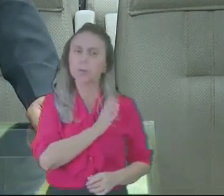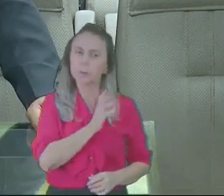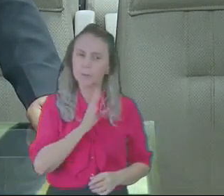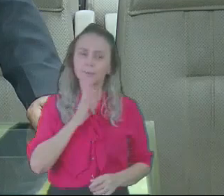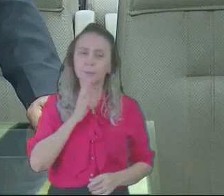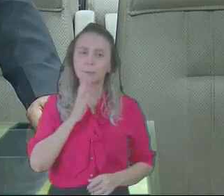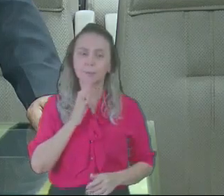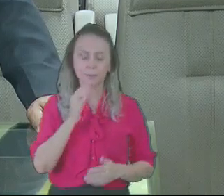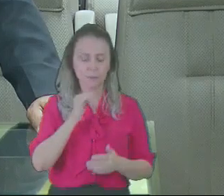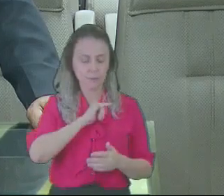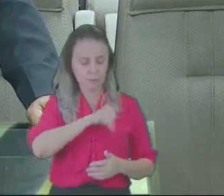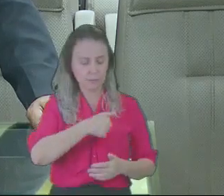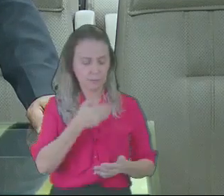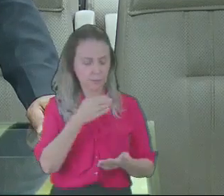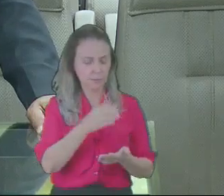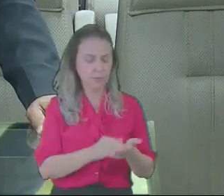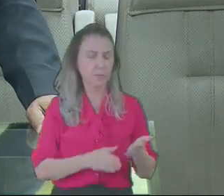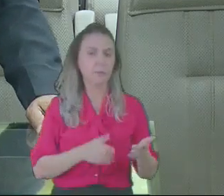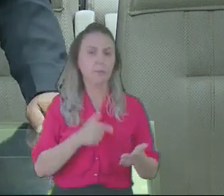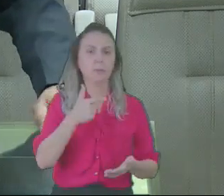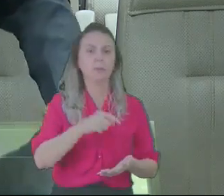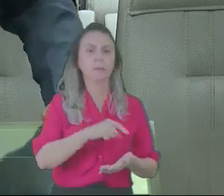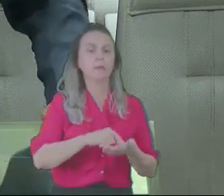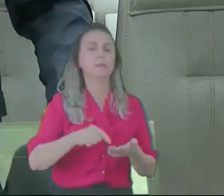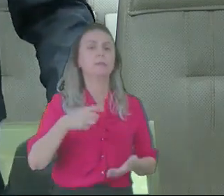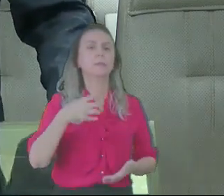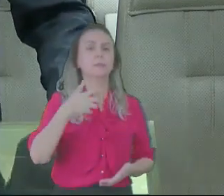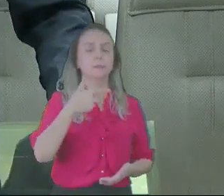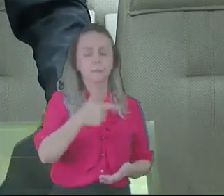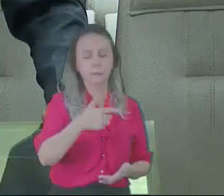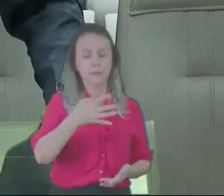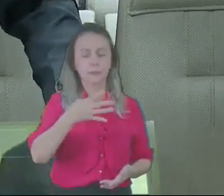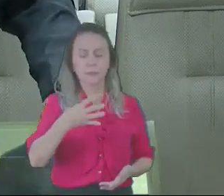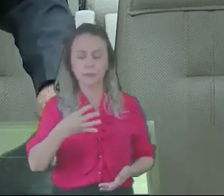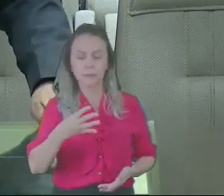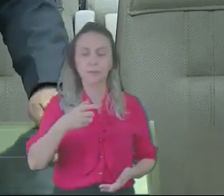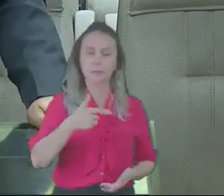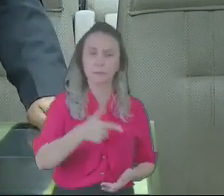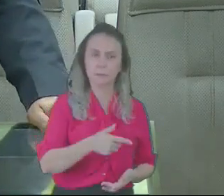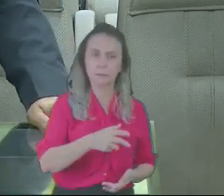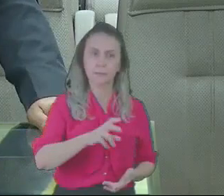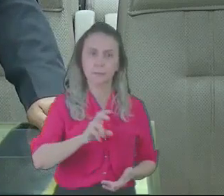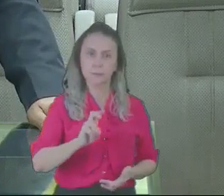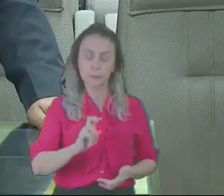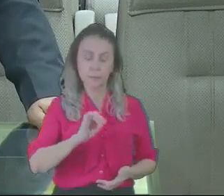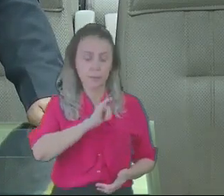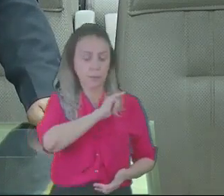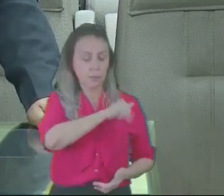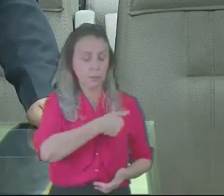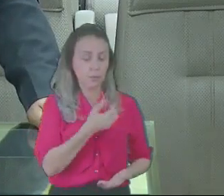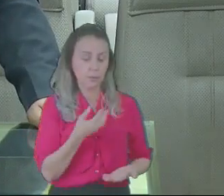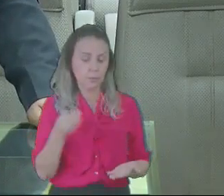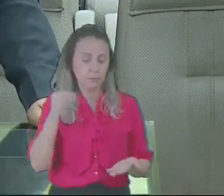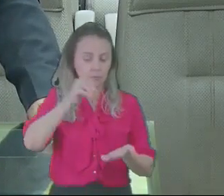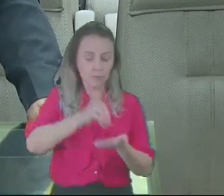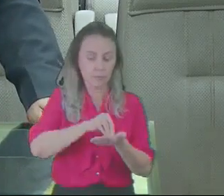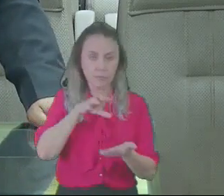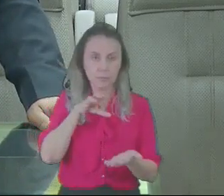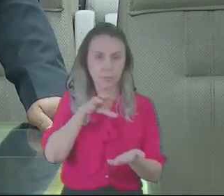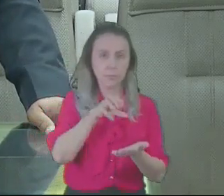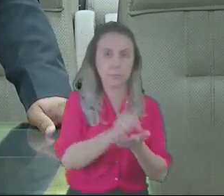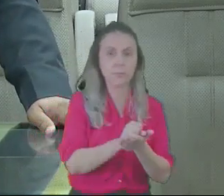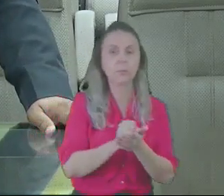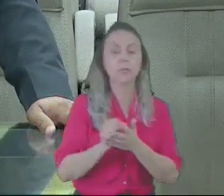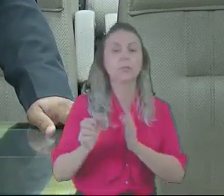Capítulo 2 Versículo 24 e 25 João registro aqui Jesus